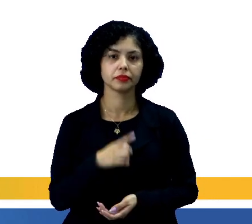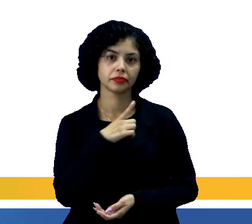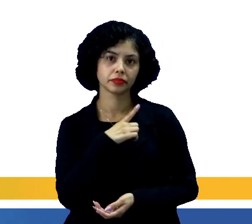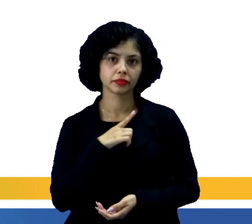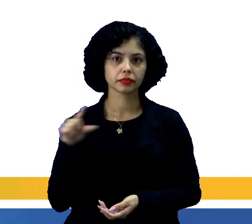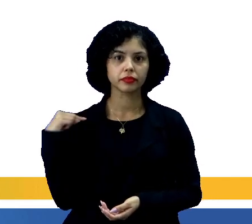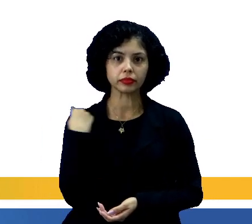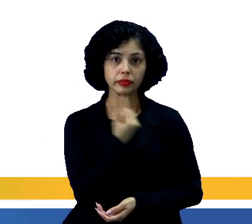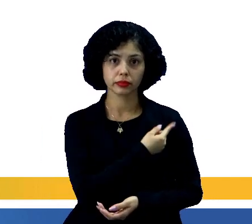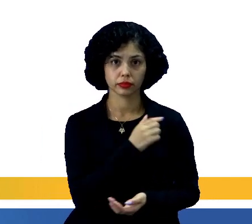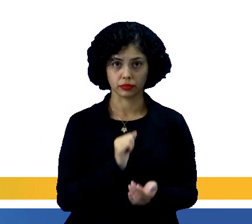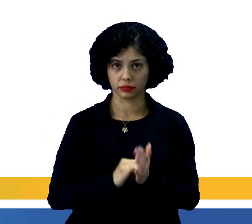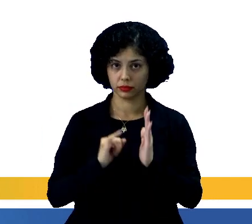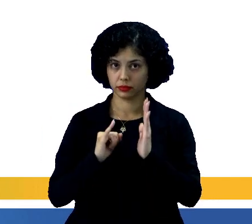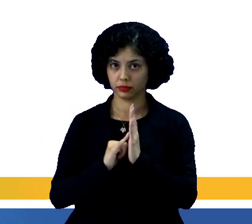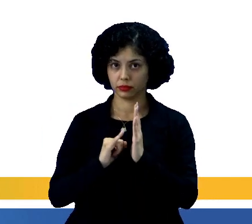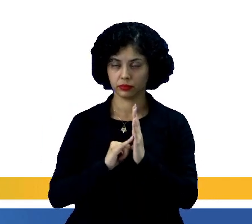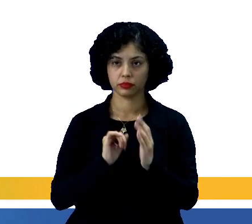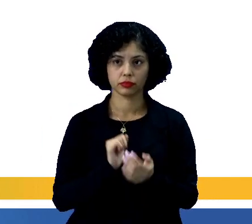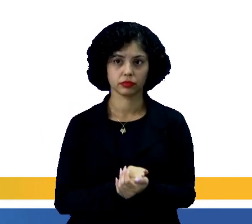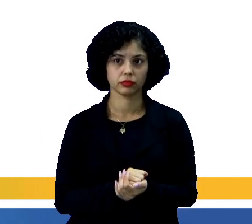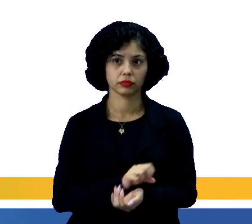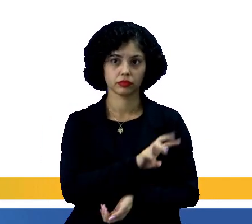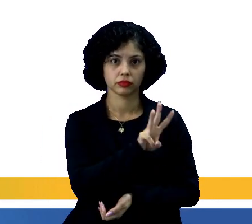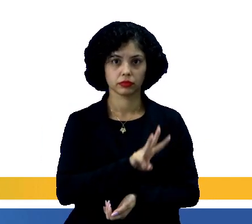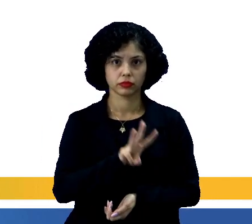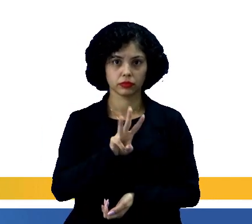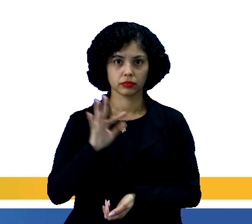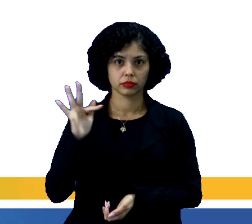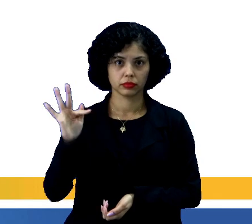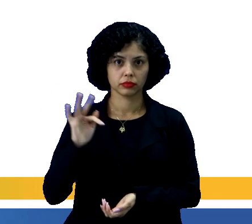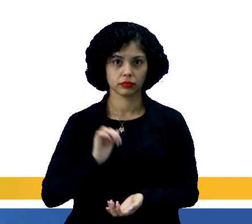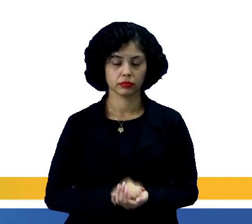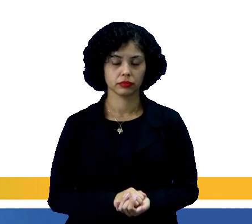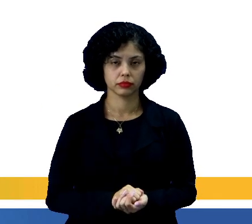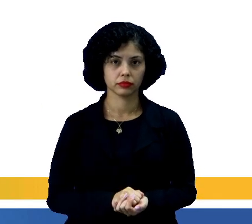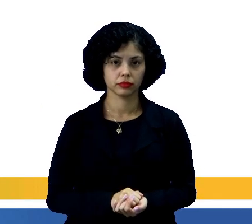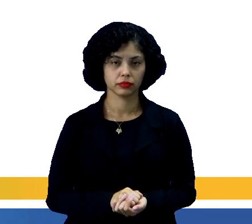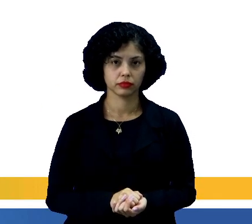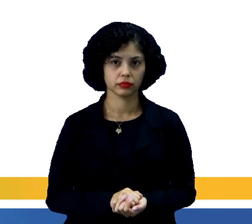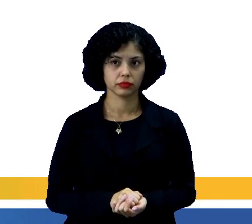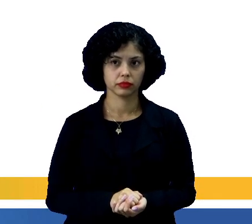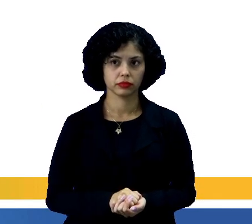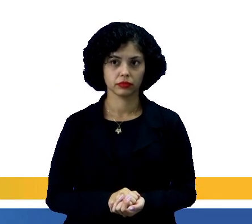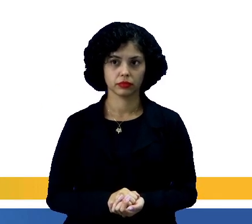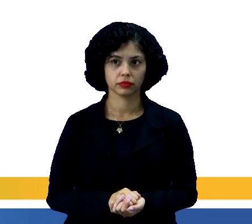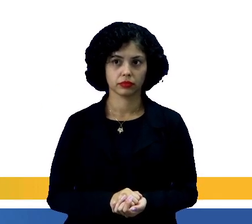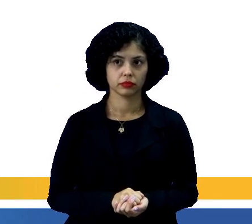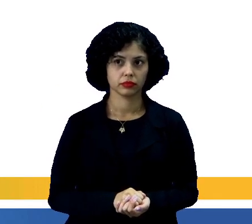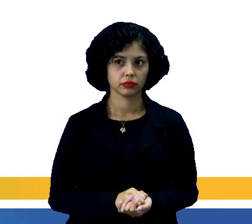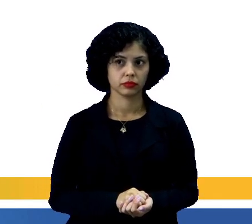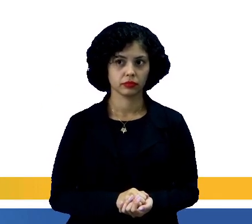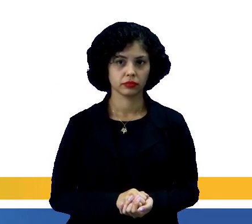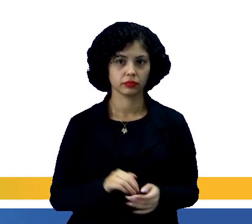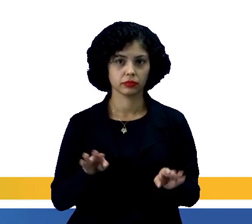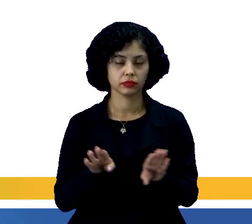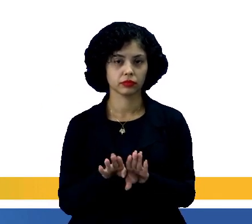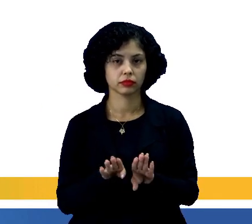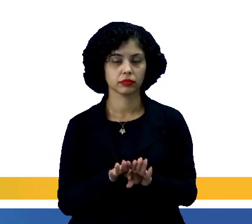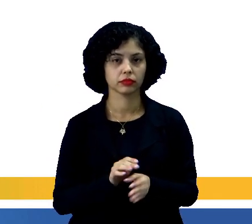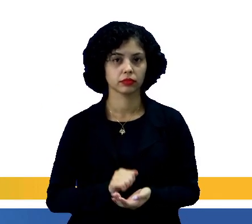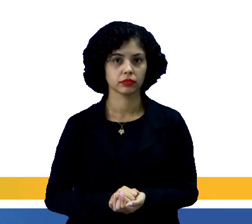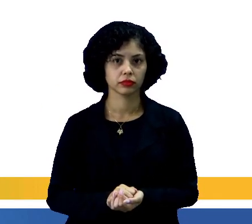também temos instituições como a WWF, representada aí por esse panda, e ainda o Greenpeace,